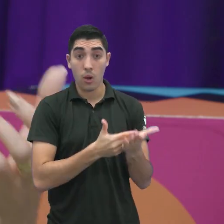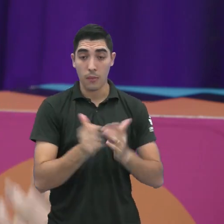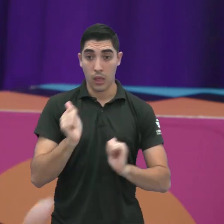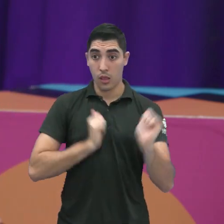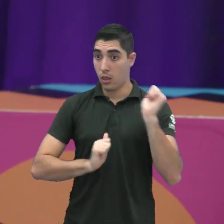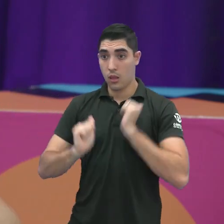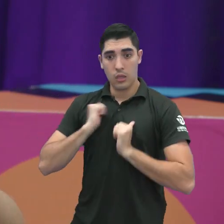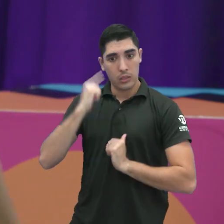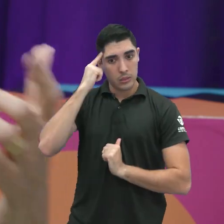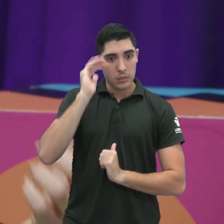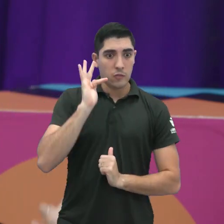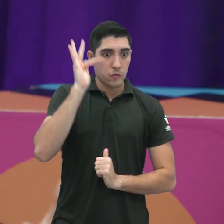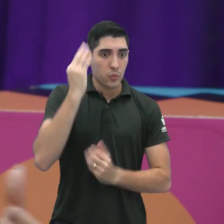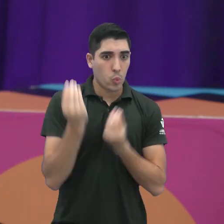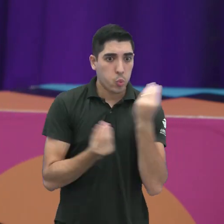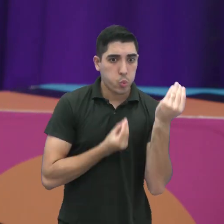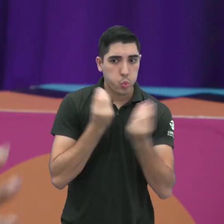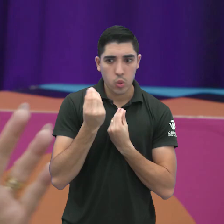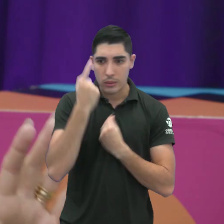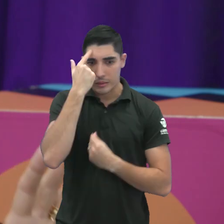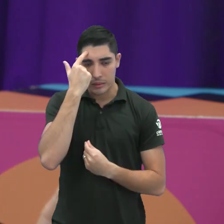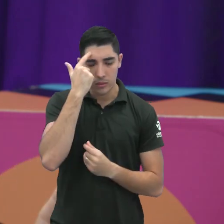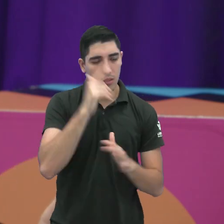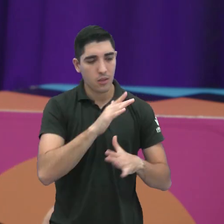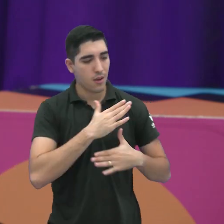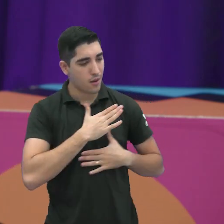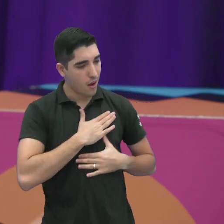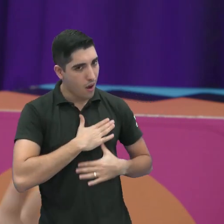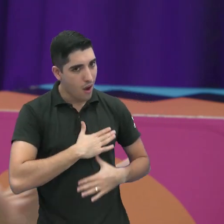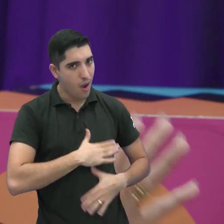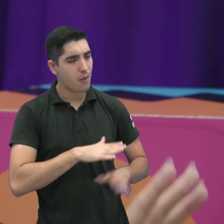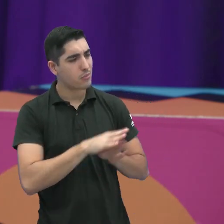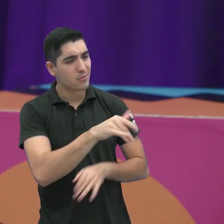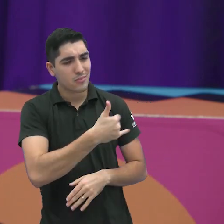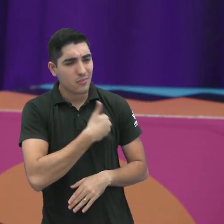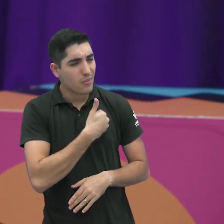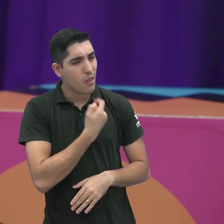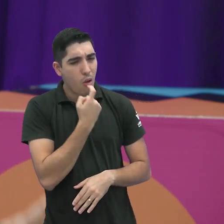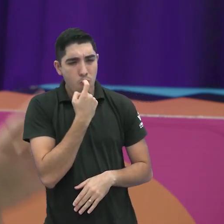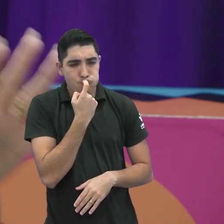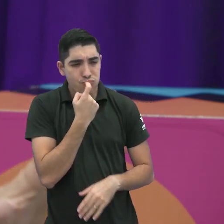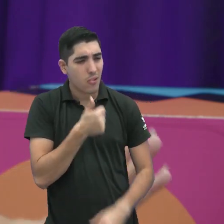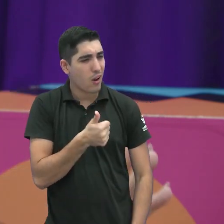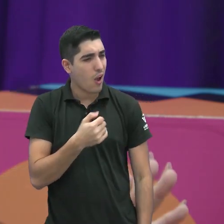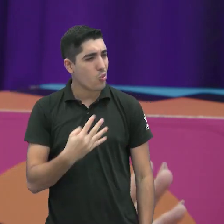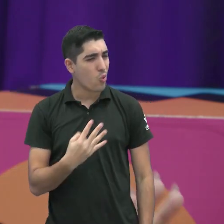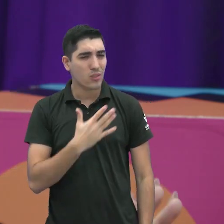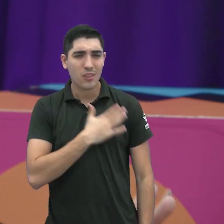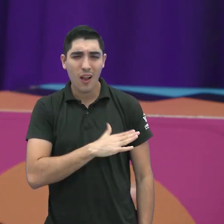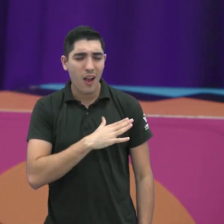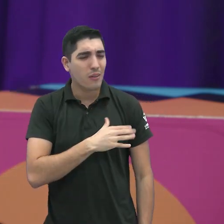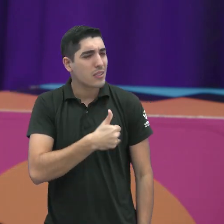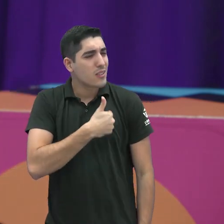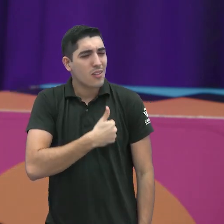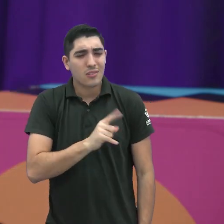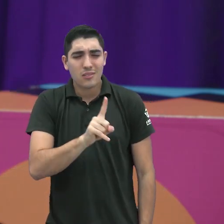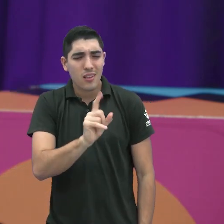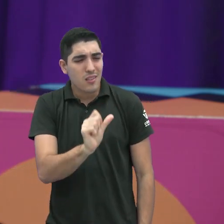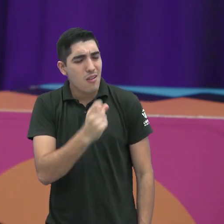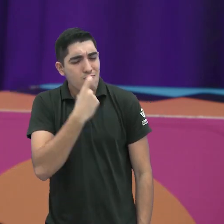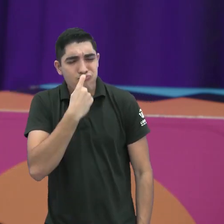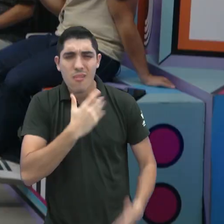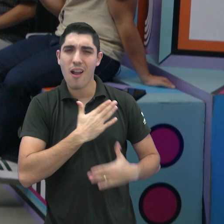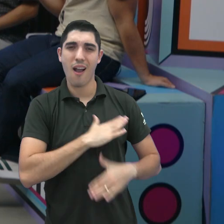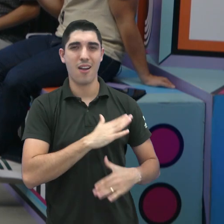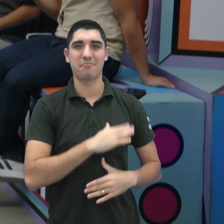é o excesso do futuro. Como é que vai ser? Não, calma. Você só tem 14 anos, você só tem 16 anos, né?